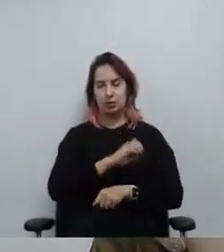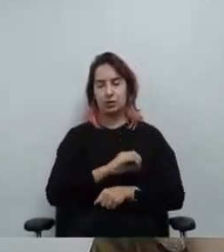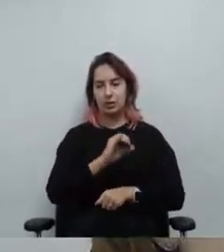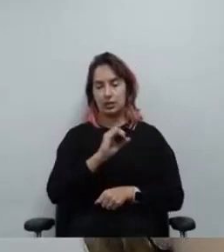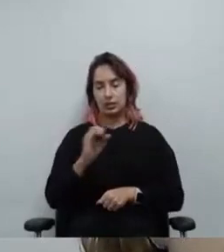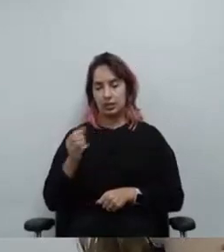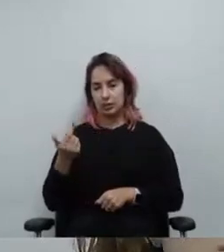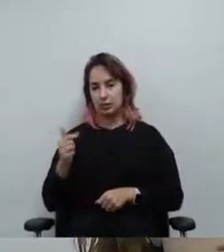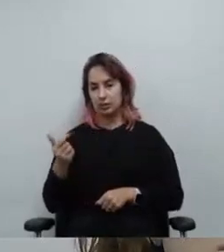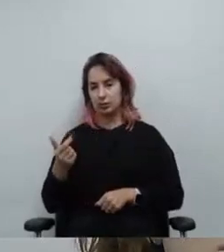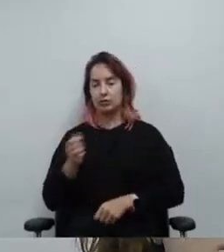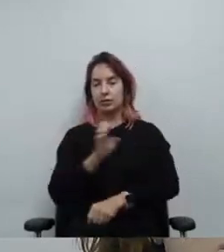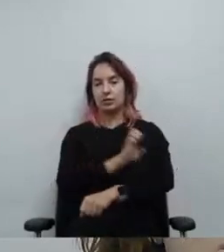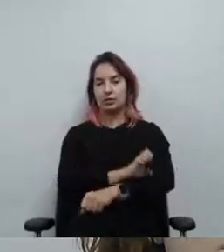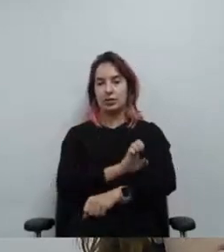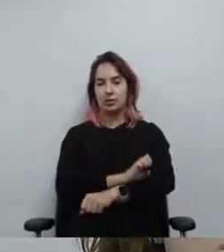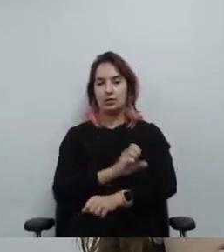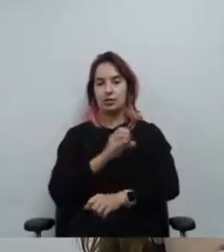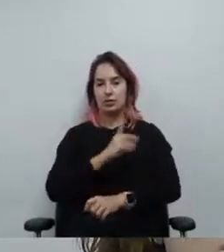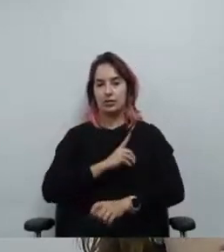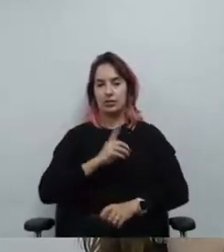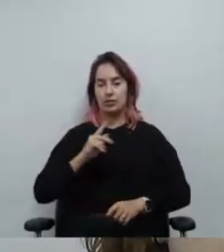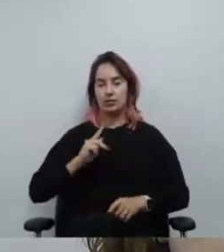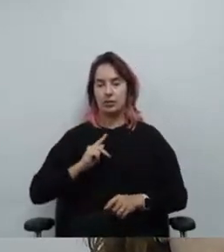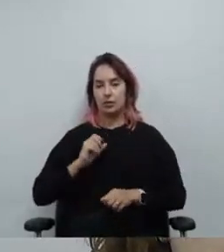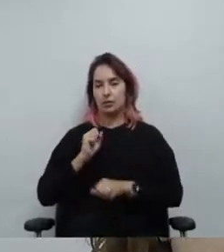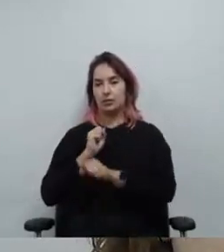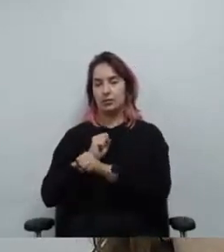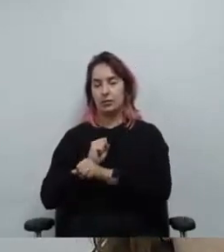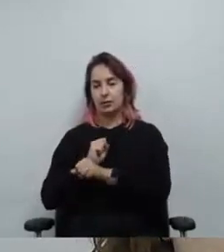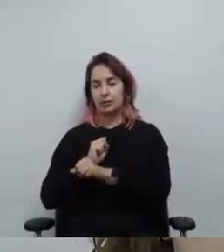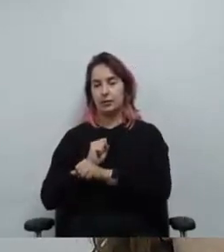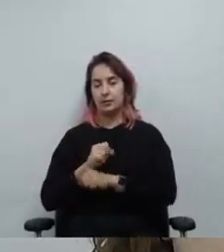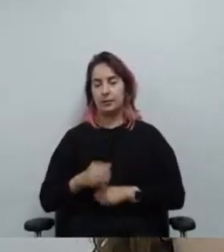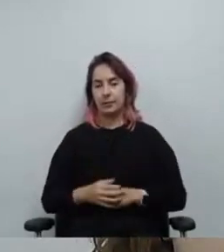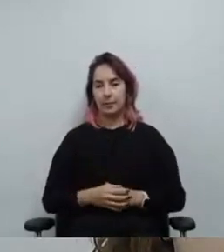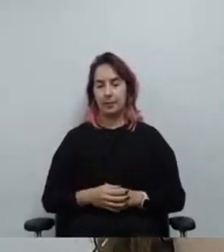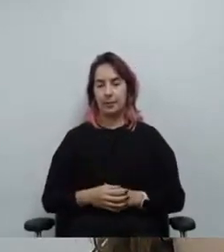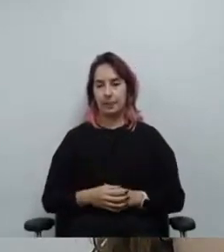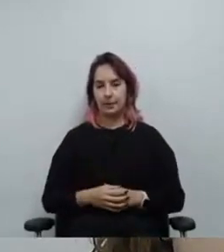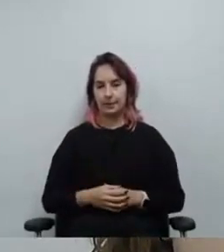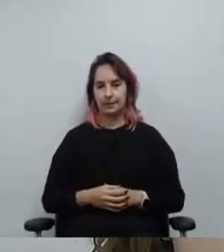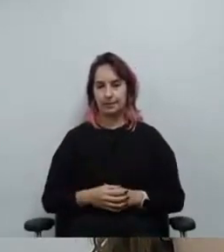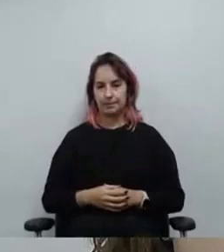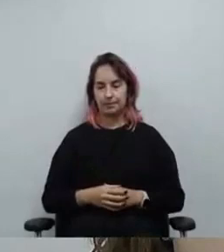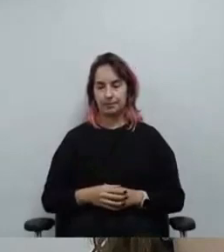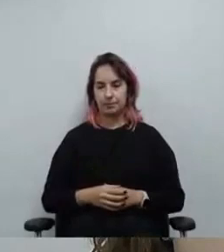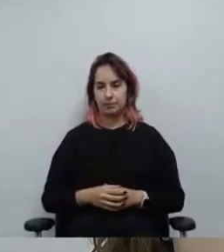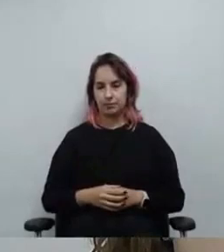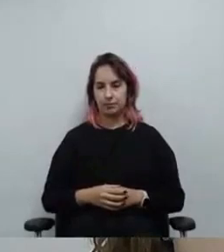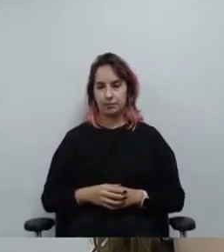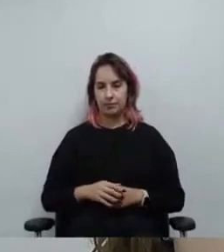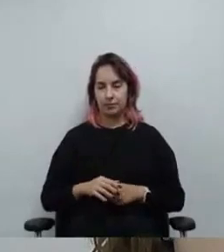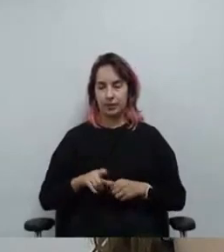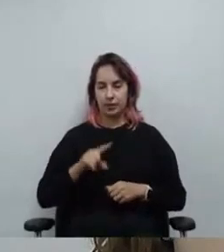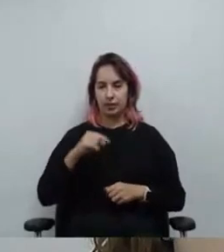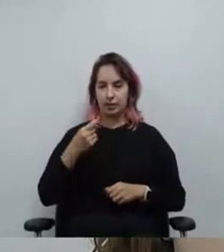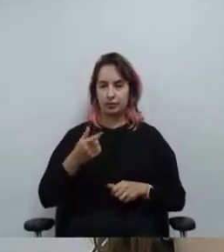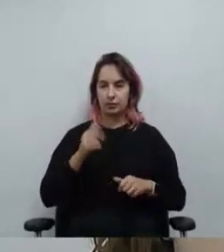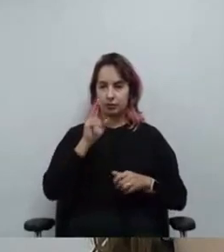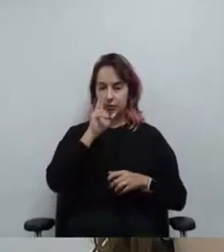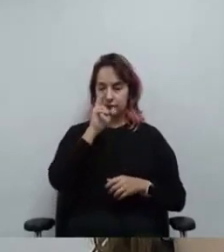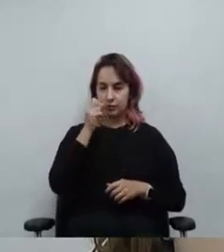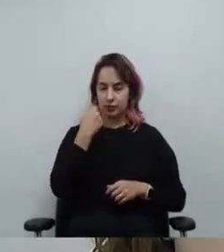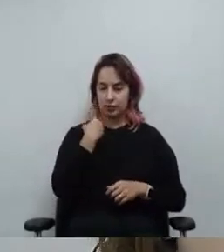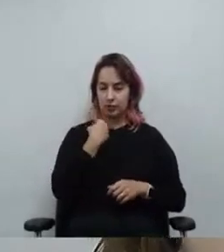disso. Quem sabe um dia a gente chegue num ponto que os estagiários não representem mais tanto em termos de força de trabalho para a